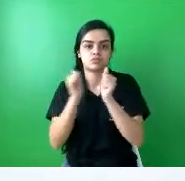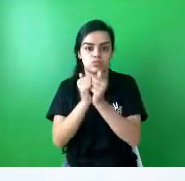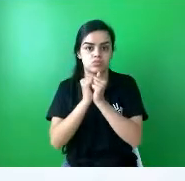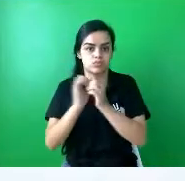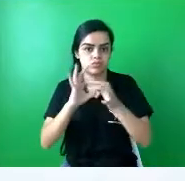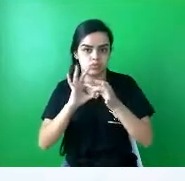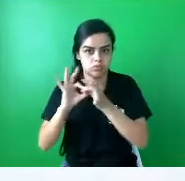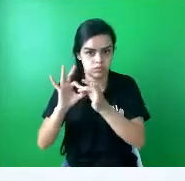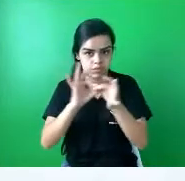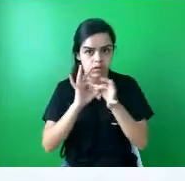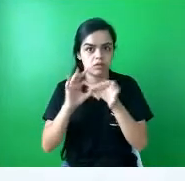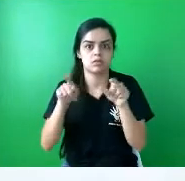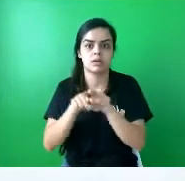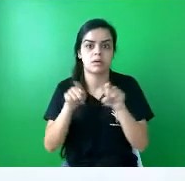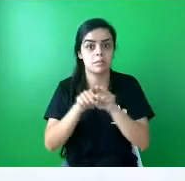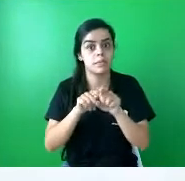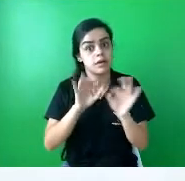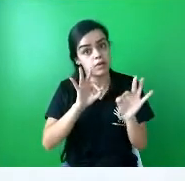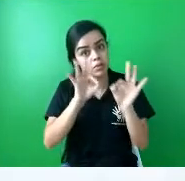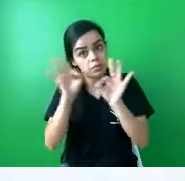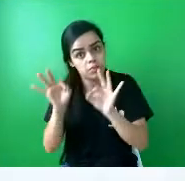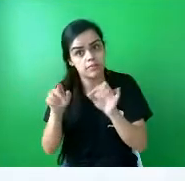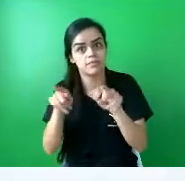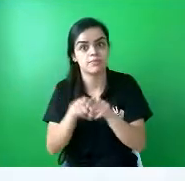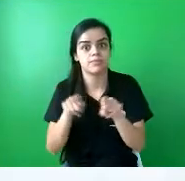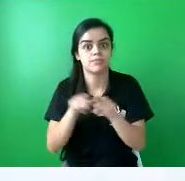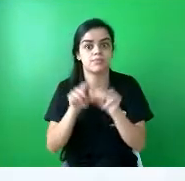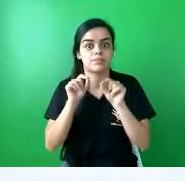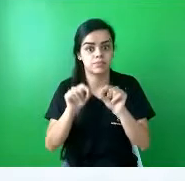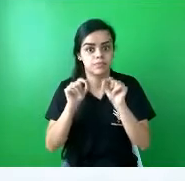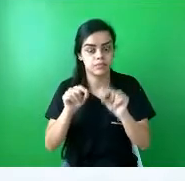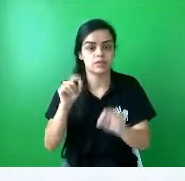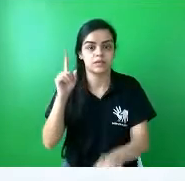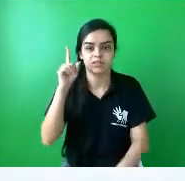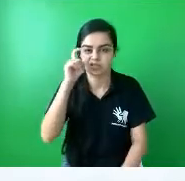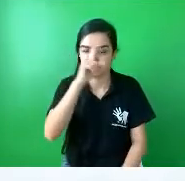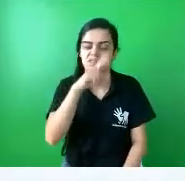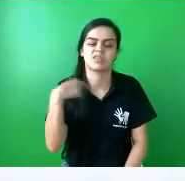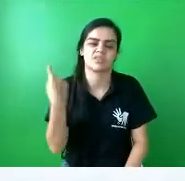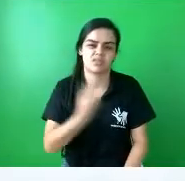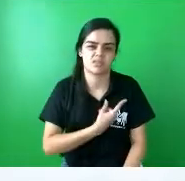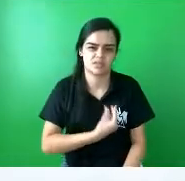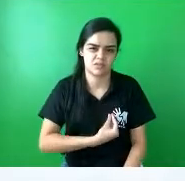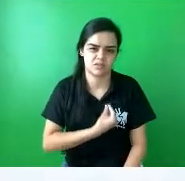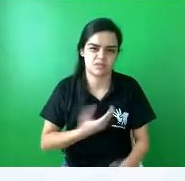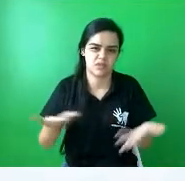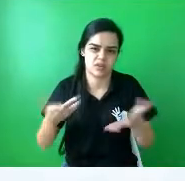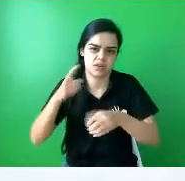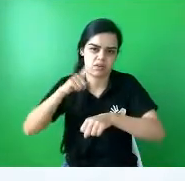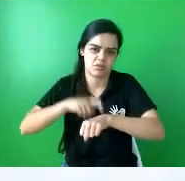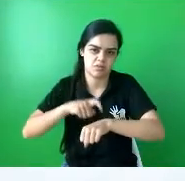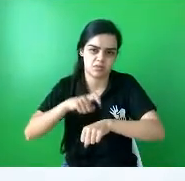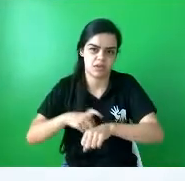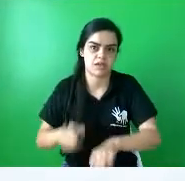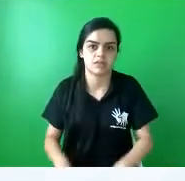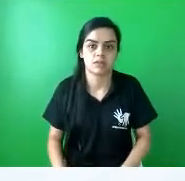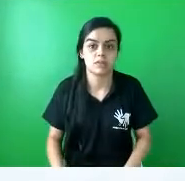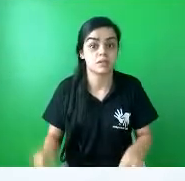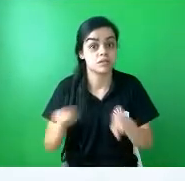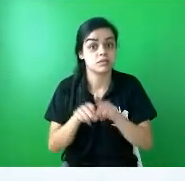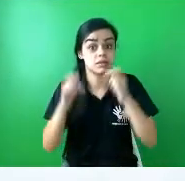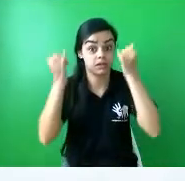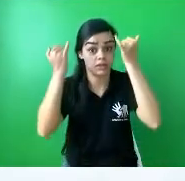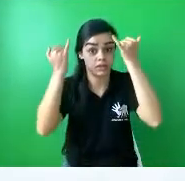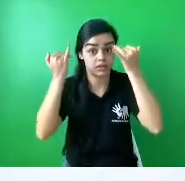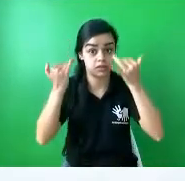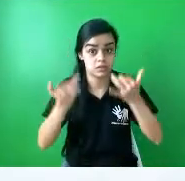também acompanham a gente, também passam pela mesma dificuldade que estamos enfrentando nesse momento. Quero explicar aqui ao